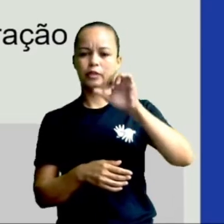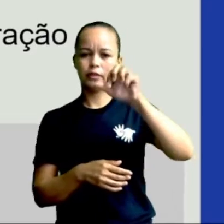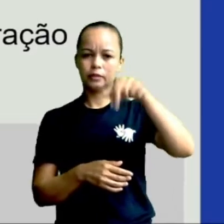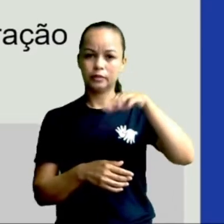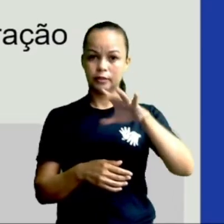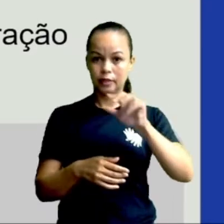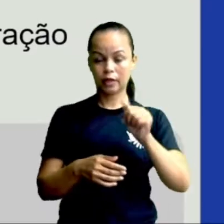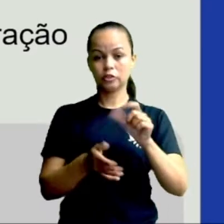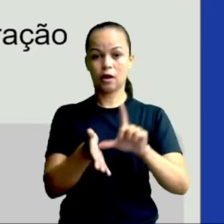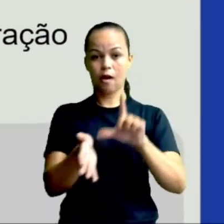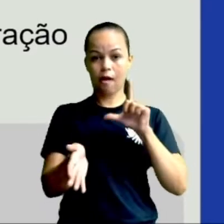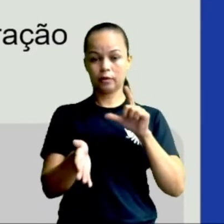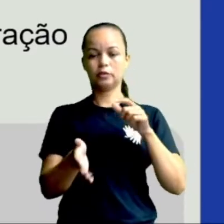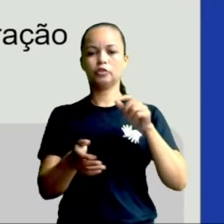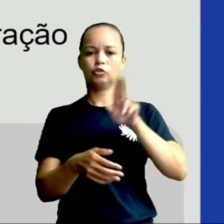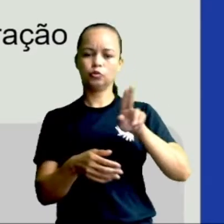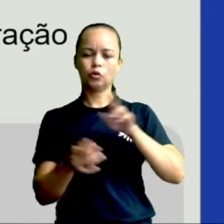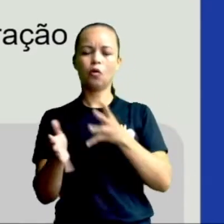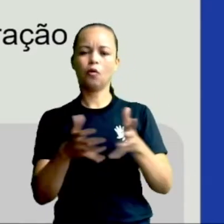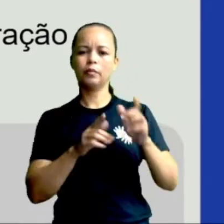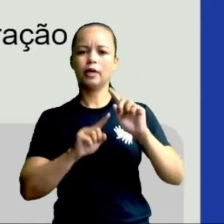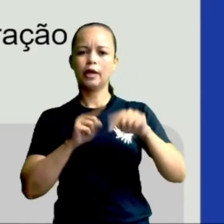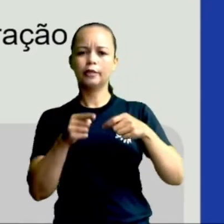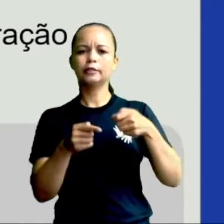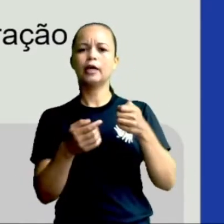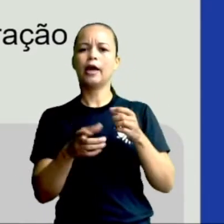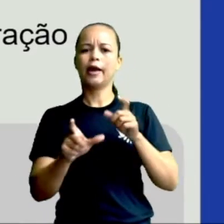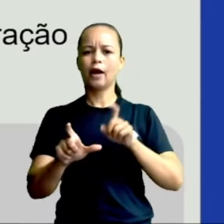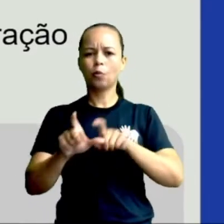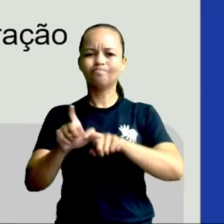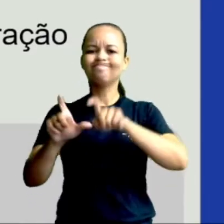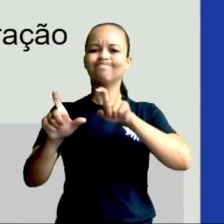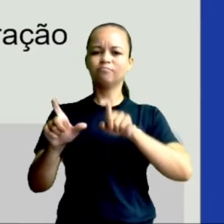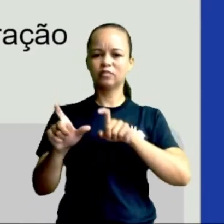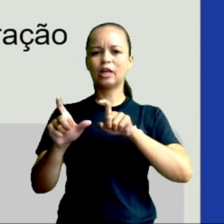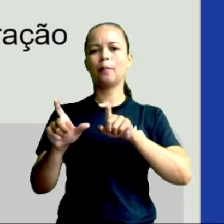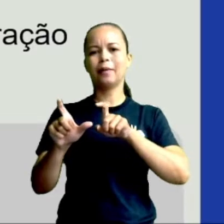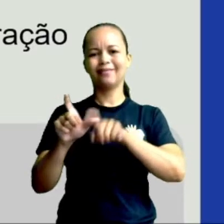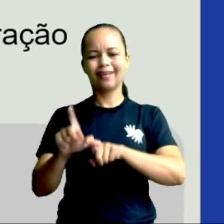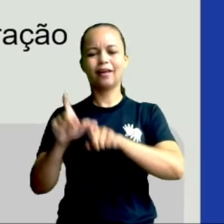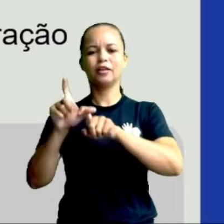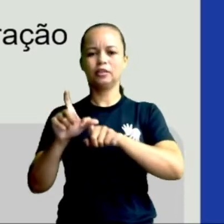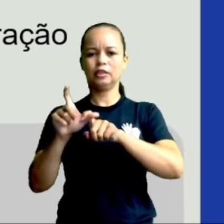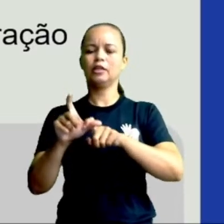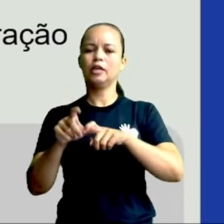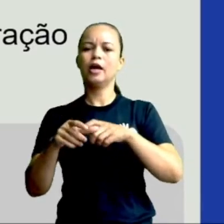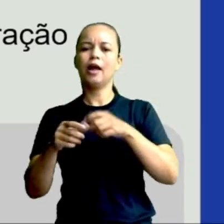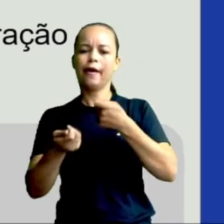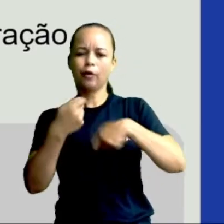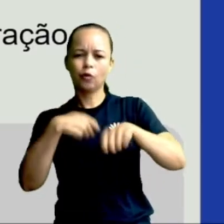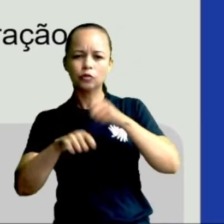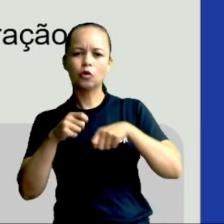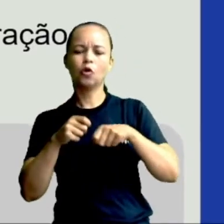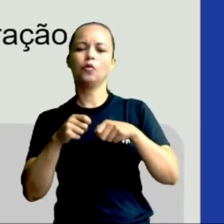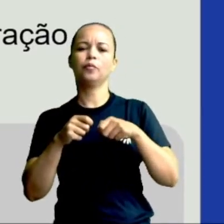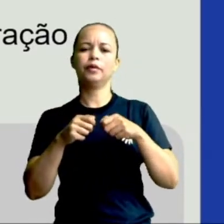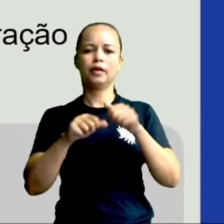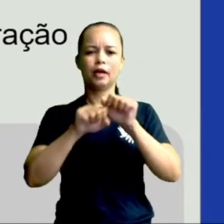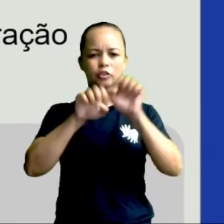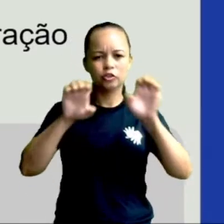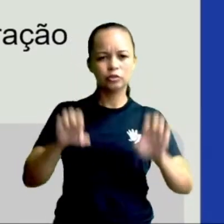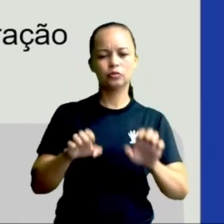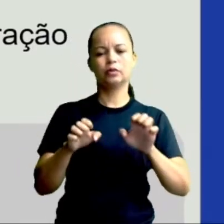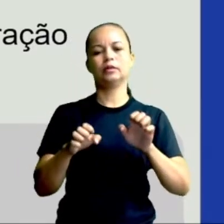chamados de províncias, e eles eram totalmente dependentes economicamente, estruturalmente, né, da